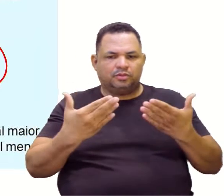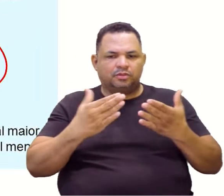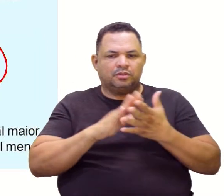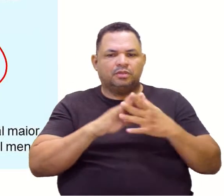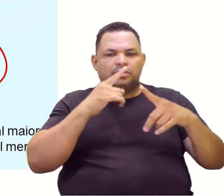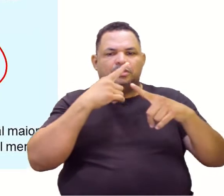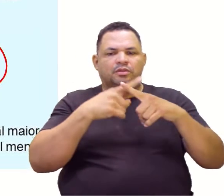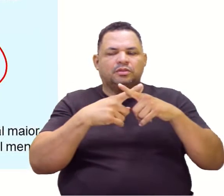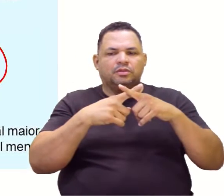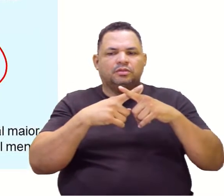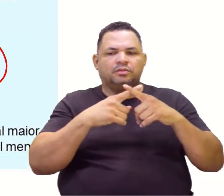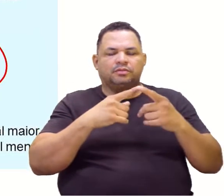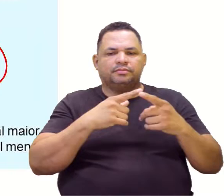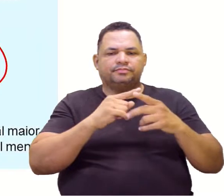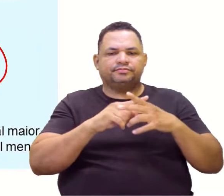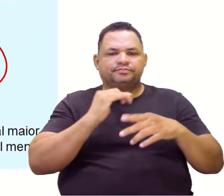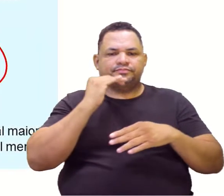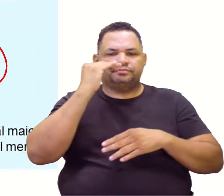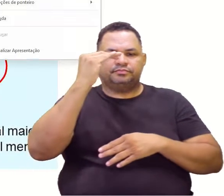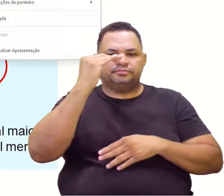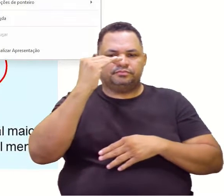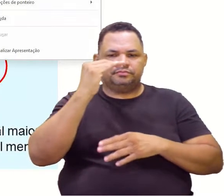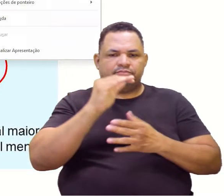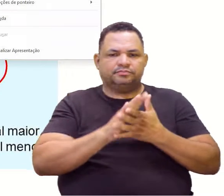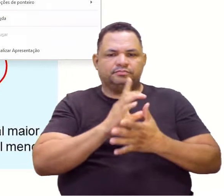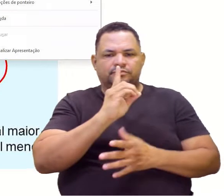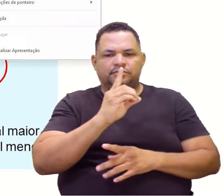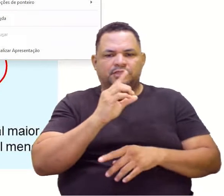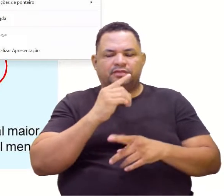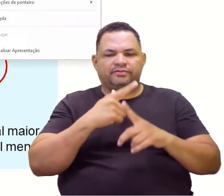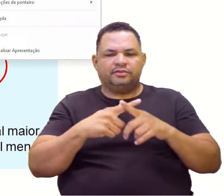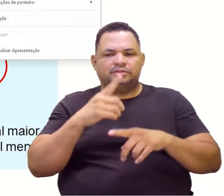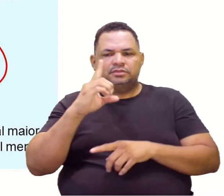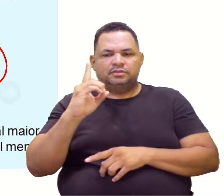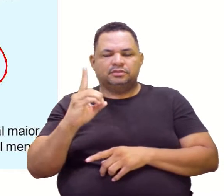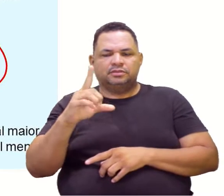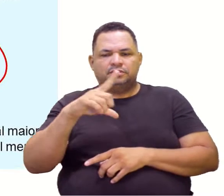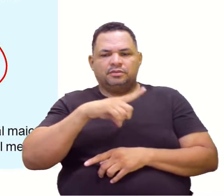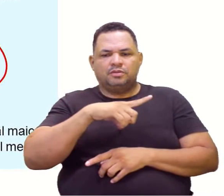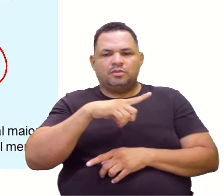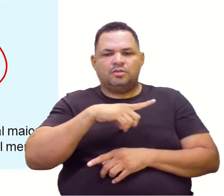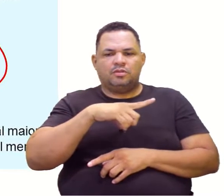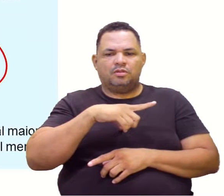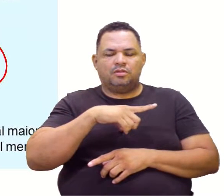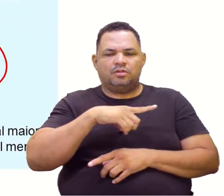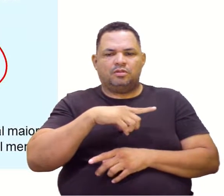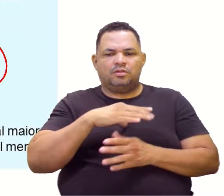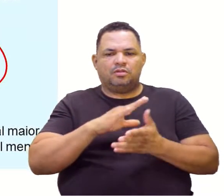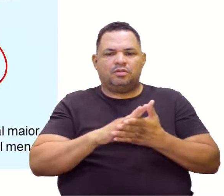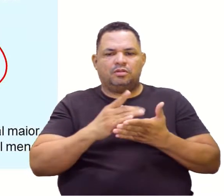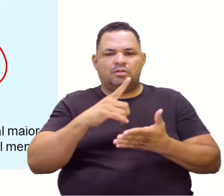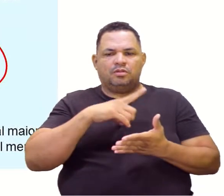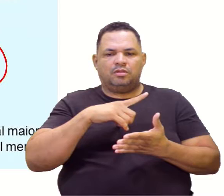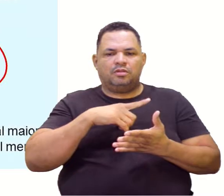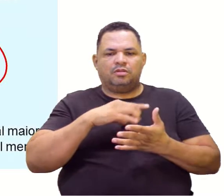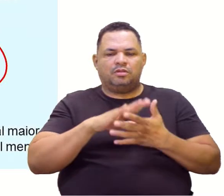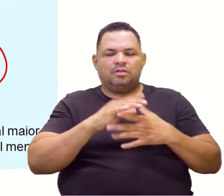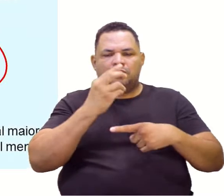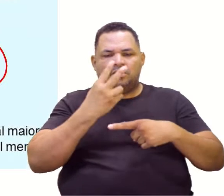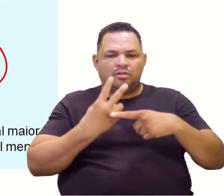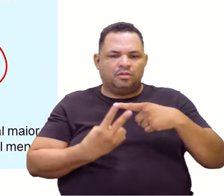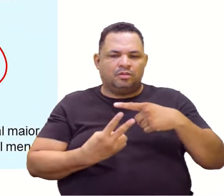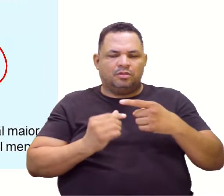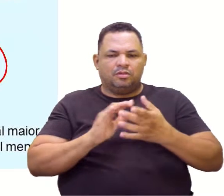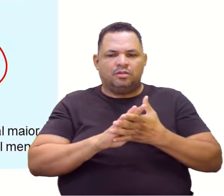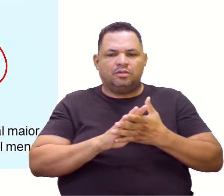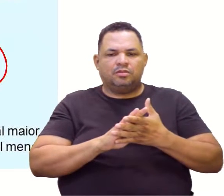Quando multiplicadas, né, diagonal maior vezes a diagonal menor, temos então a nossa, dividido por